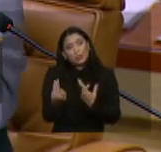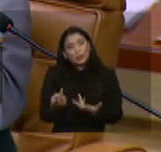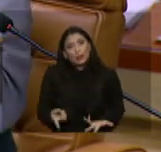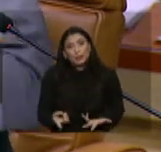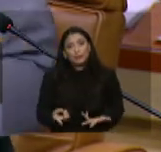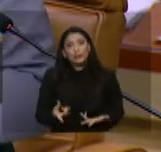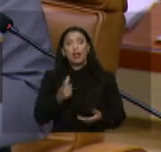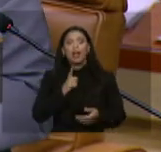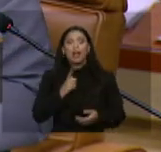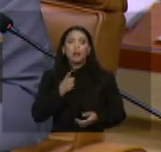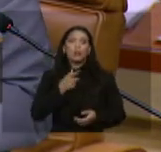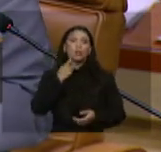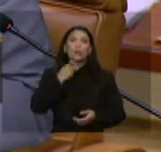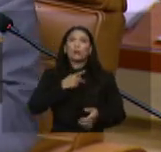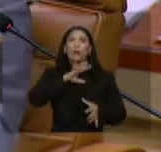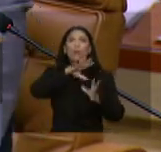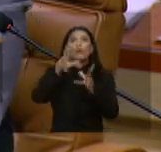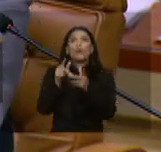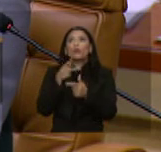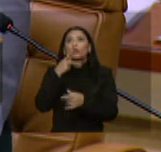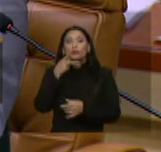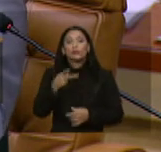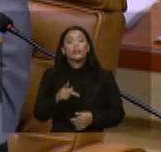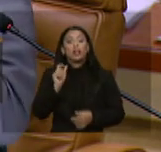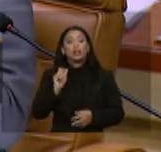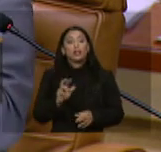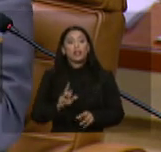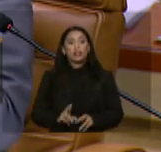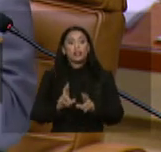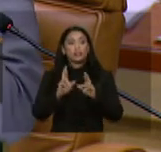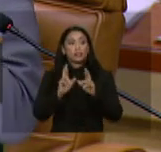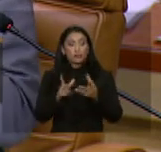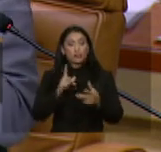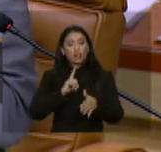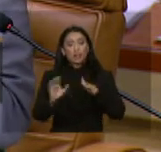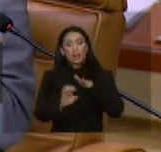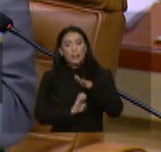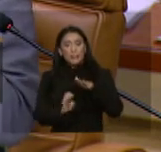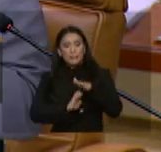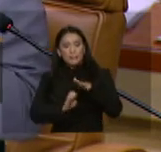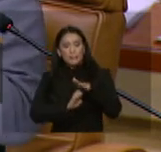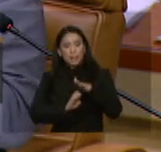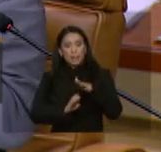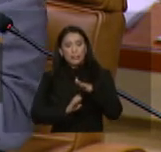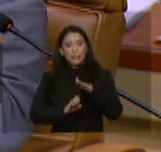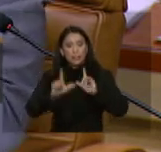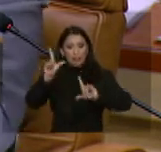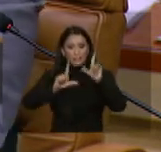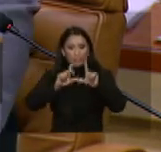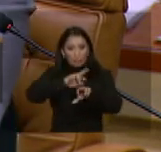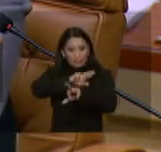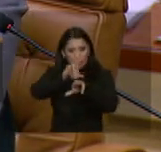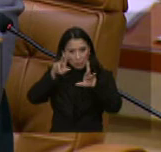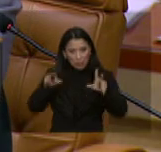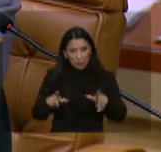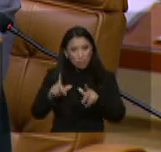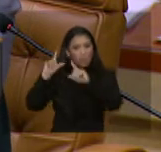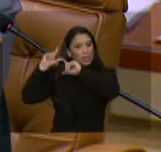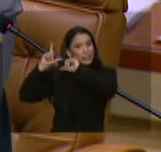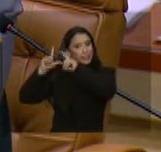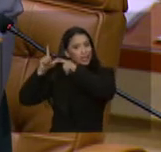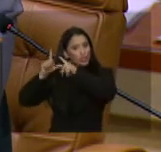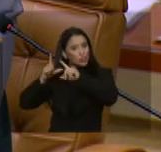e esse é o argumento utilizado no mundo todo que Diferentemente da empresa de mídia tradicional elas não produzem